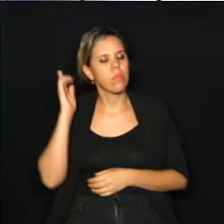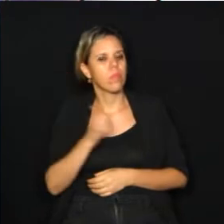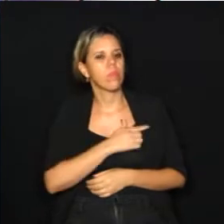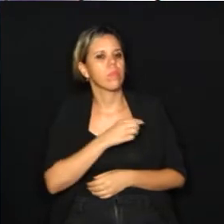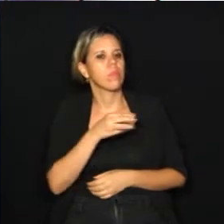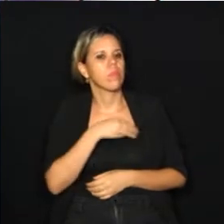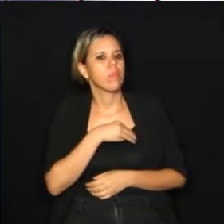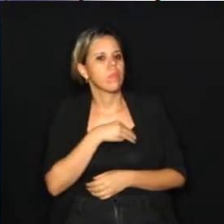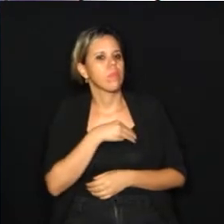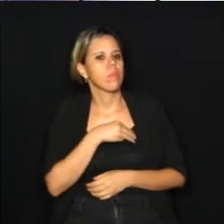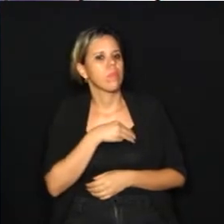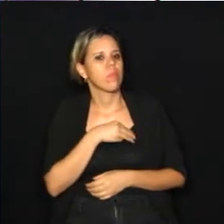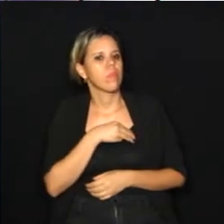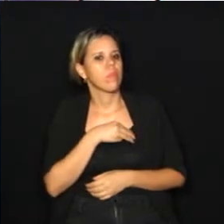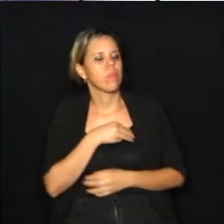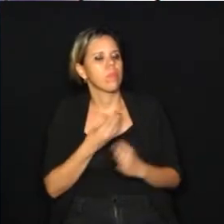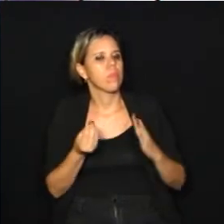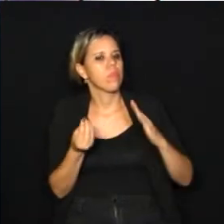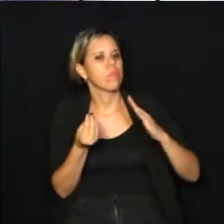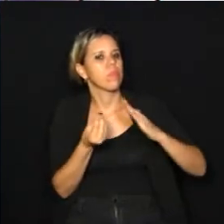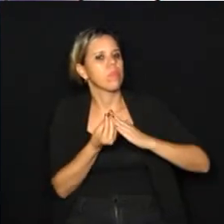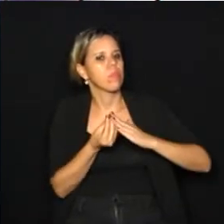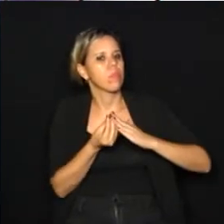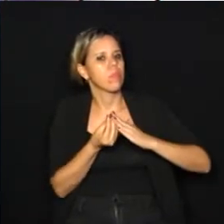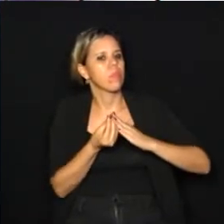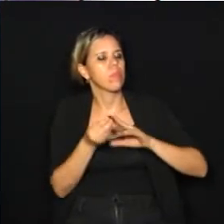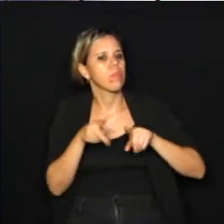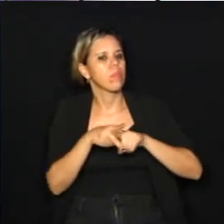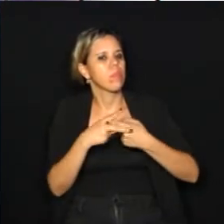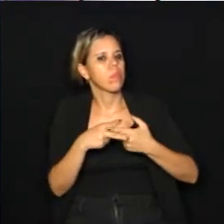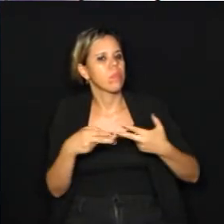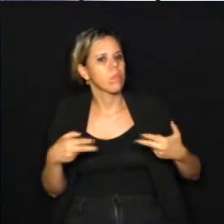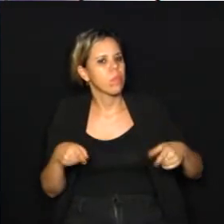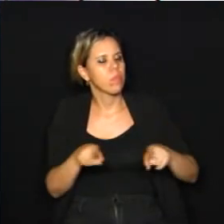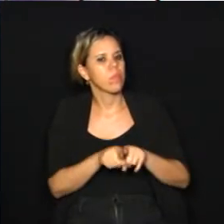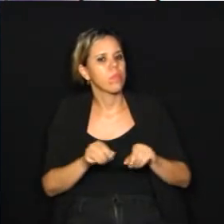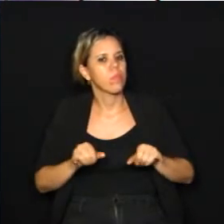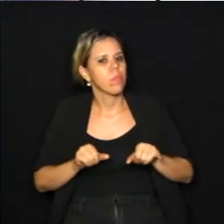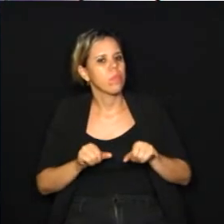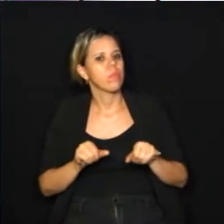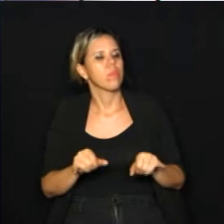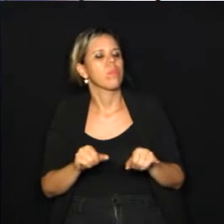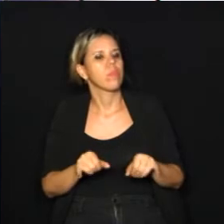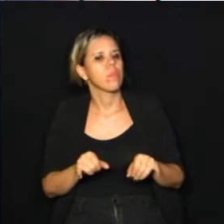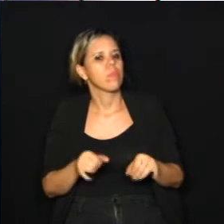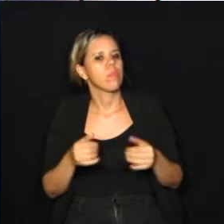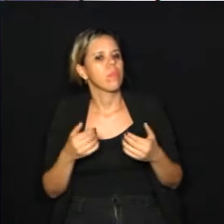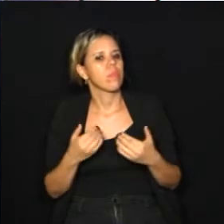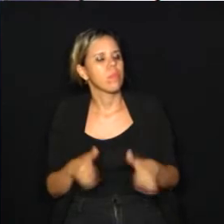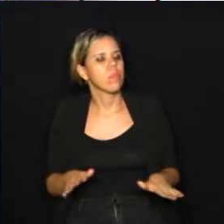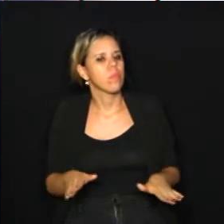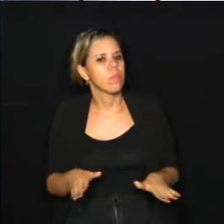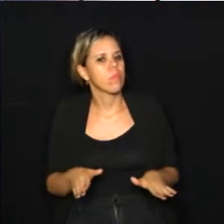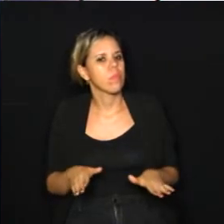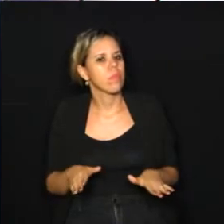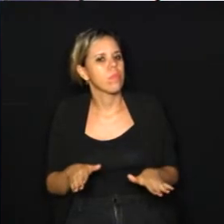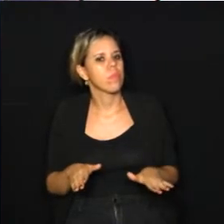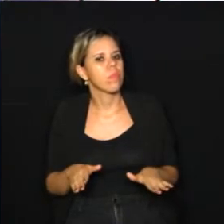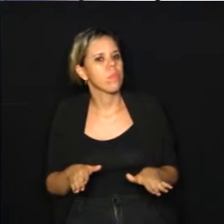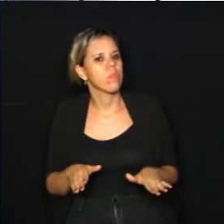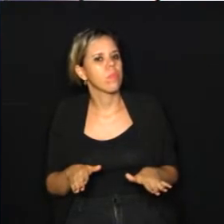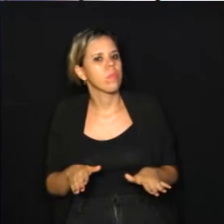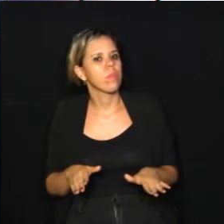Municipal, do plantão da Sanasa para reparos. Temos o Mercadão Municipal, que vai funcionar,